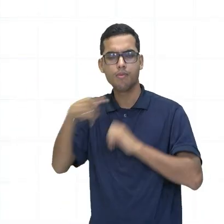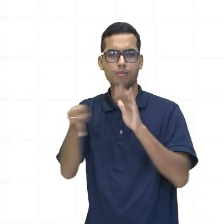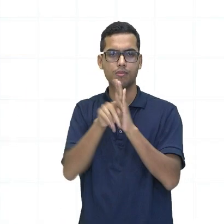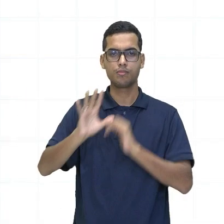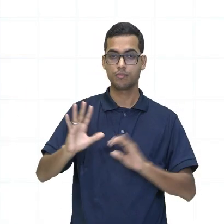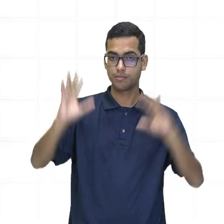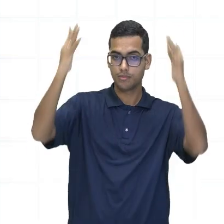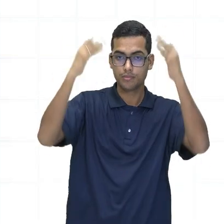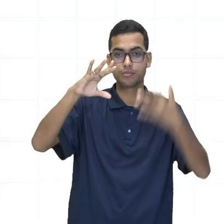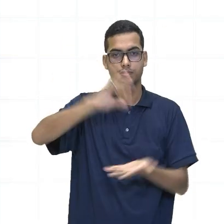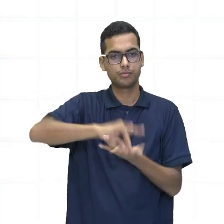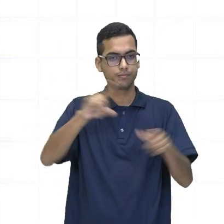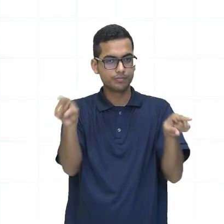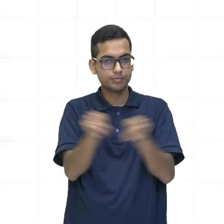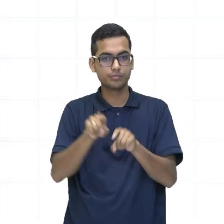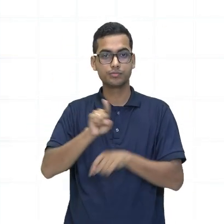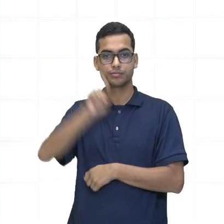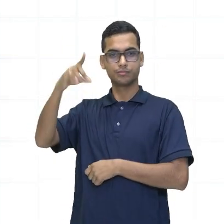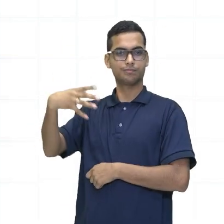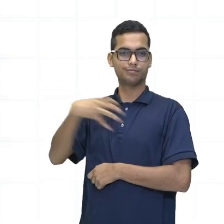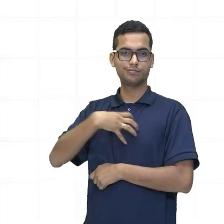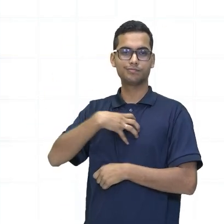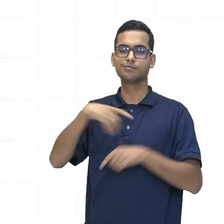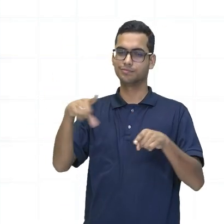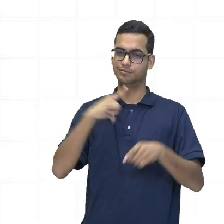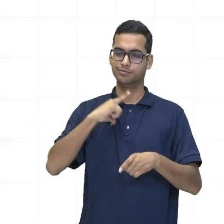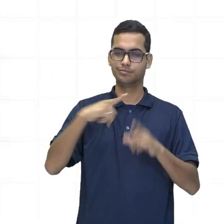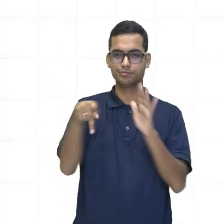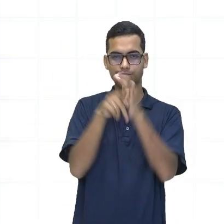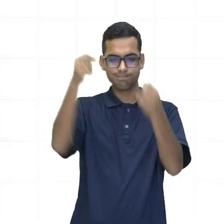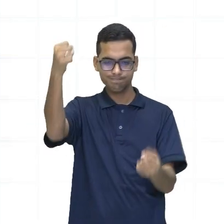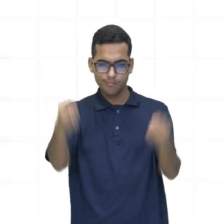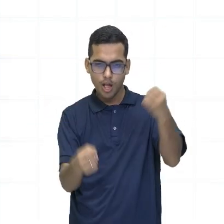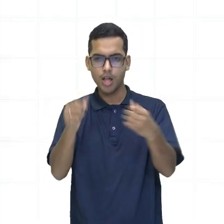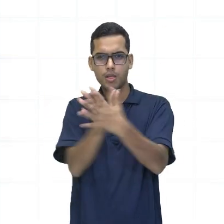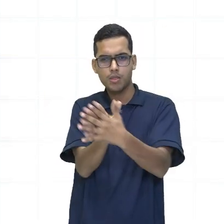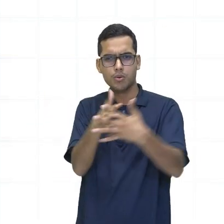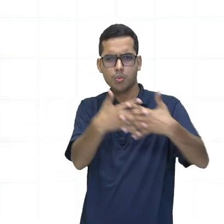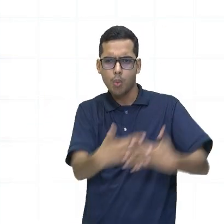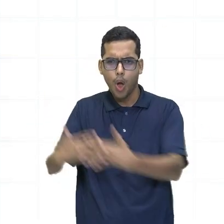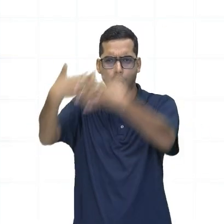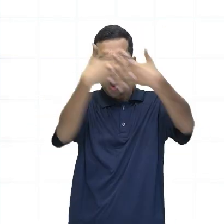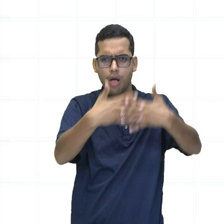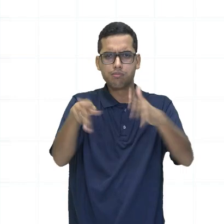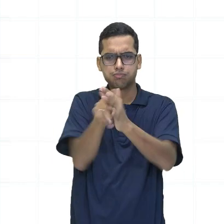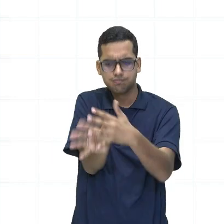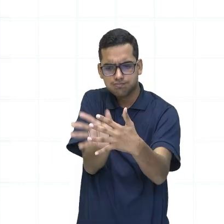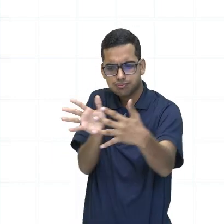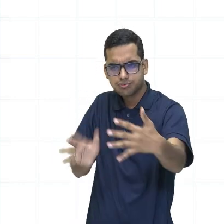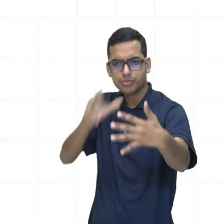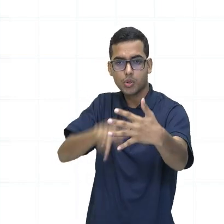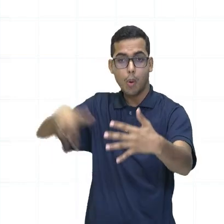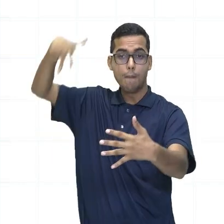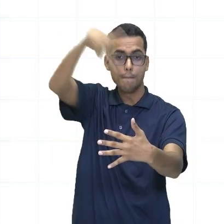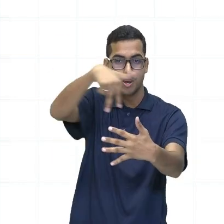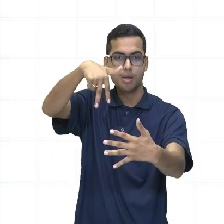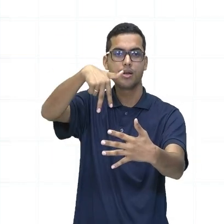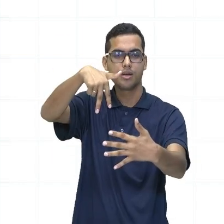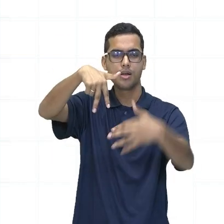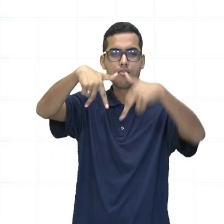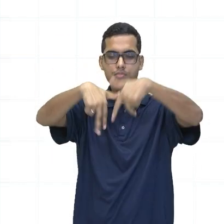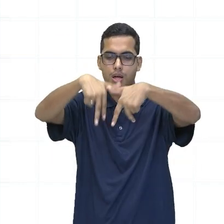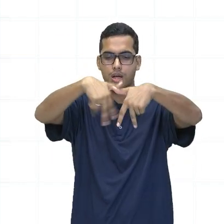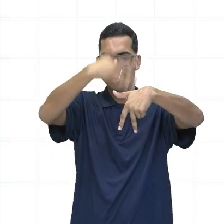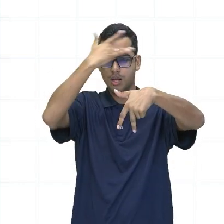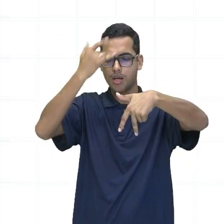Bem, na Bahia são famosos os trio elétricos, como já foi falado, e os afoxés que puxam desfiles